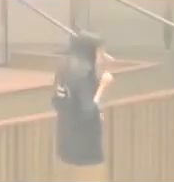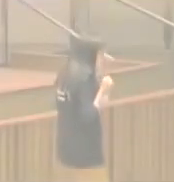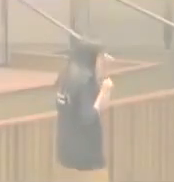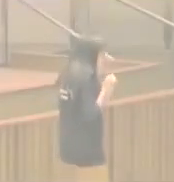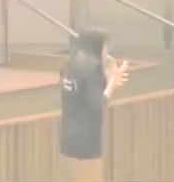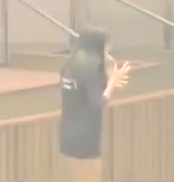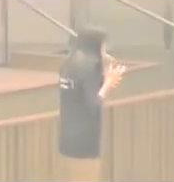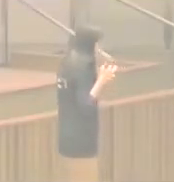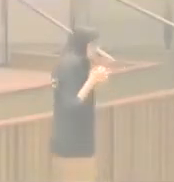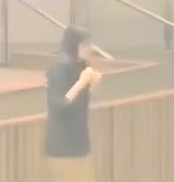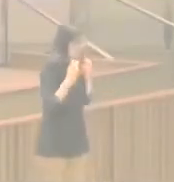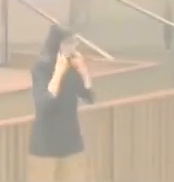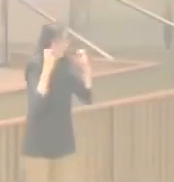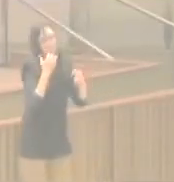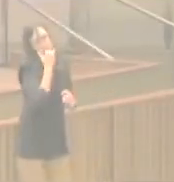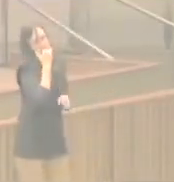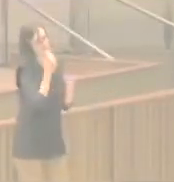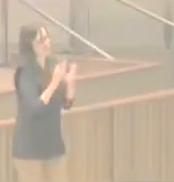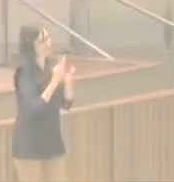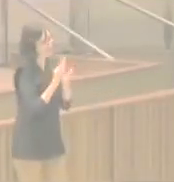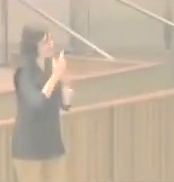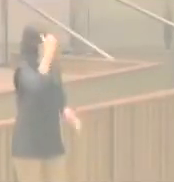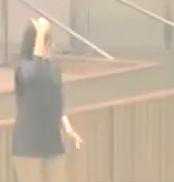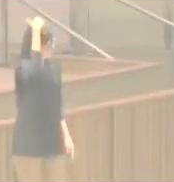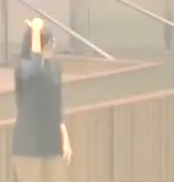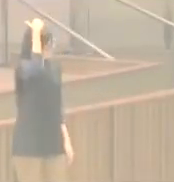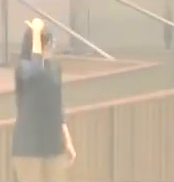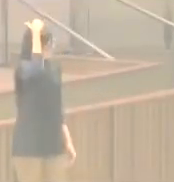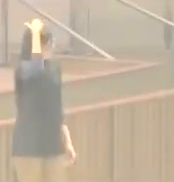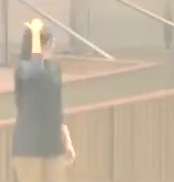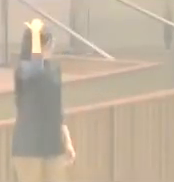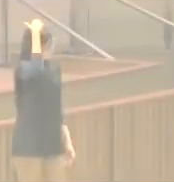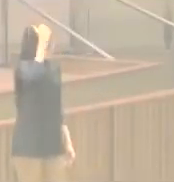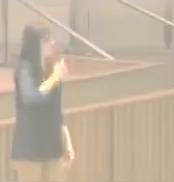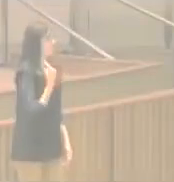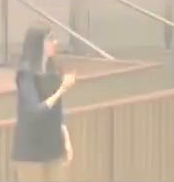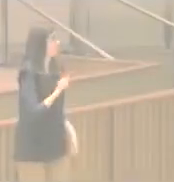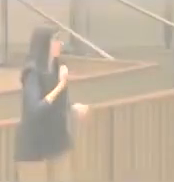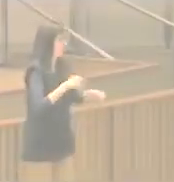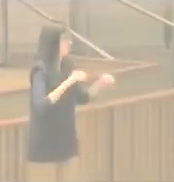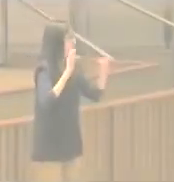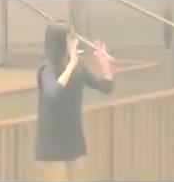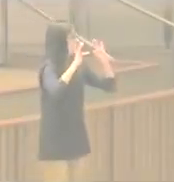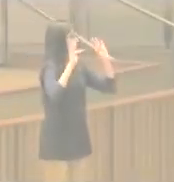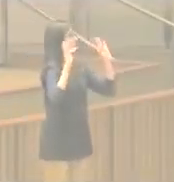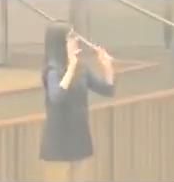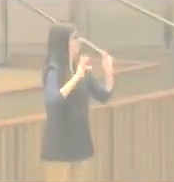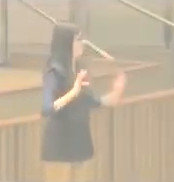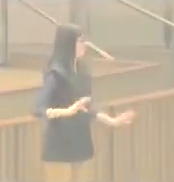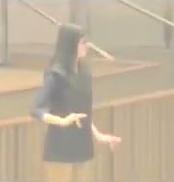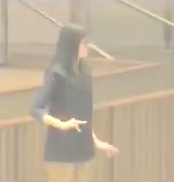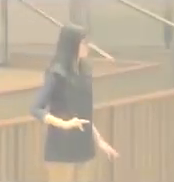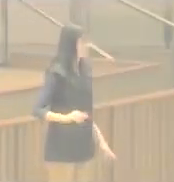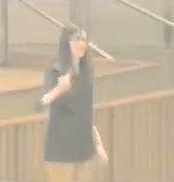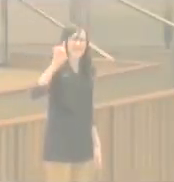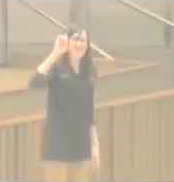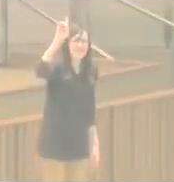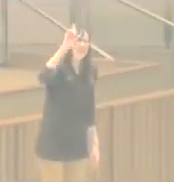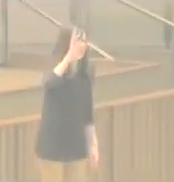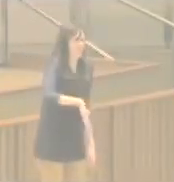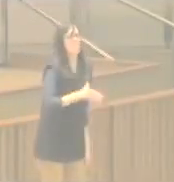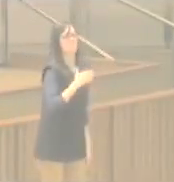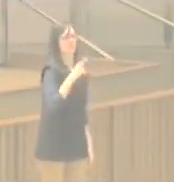vai bem na sua vida. Porque a gente tem que ter a alegria de dizer: Ele é o